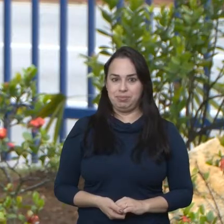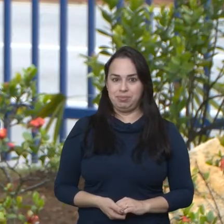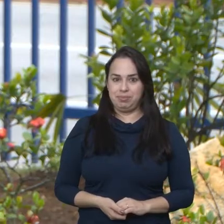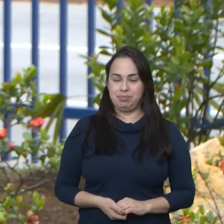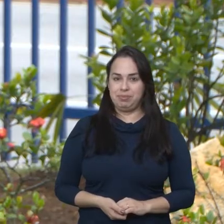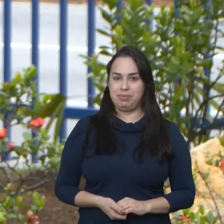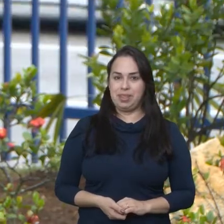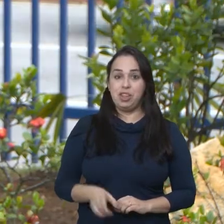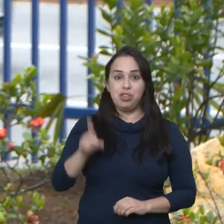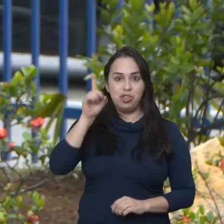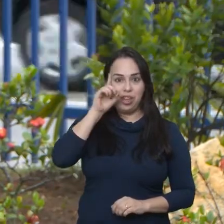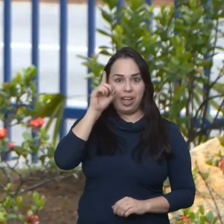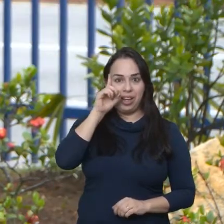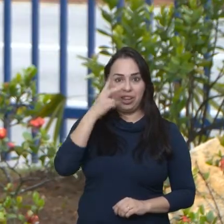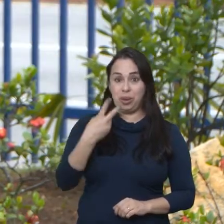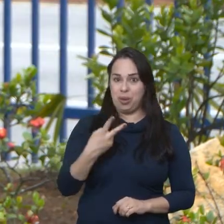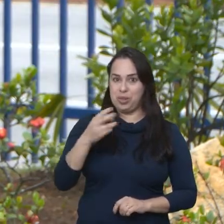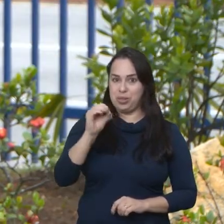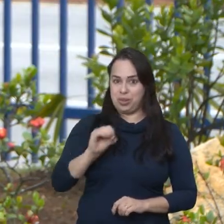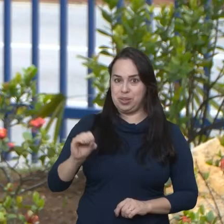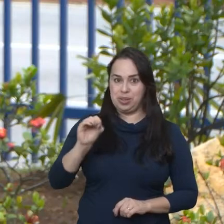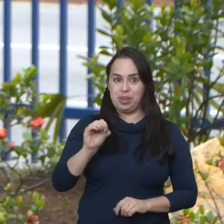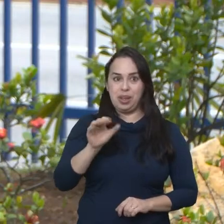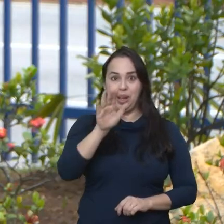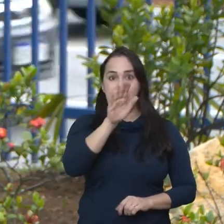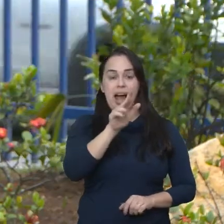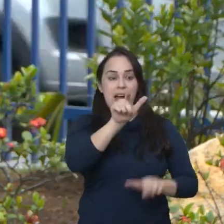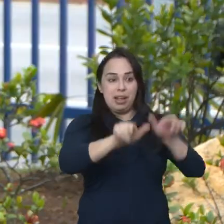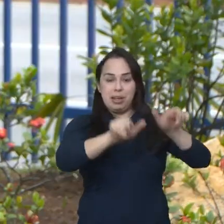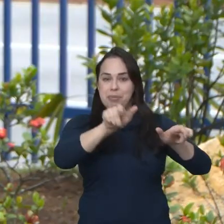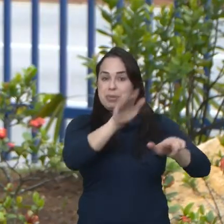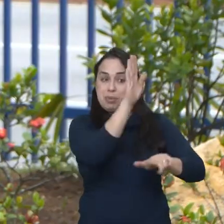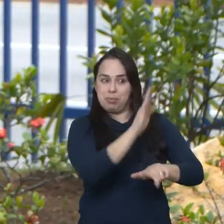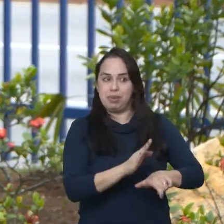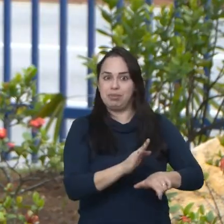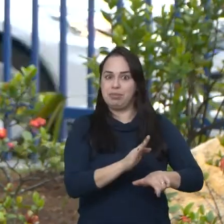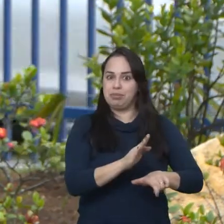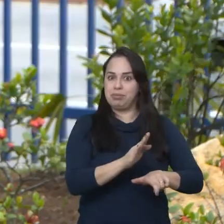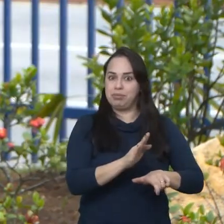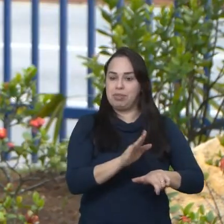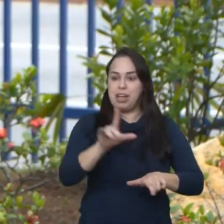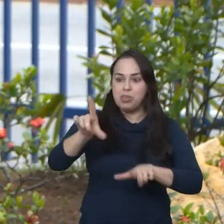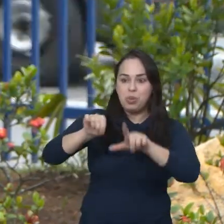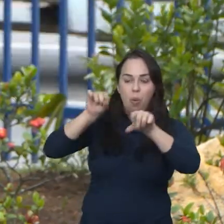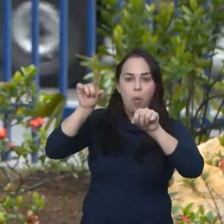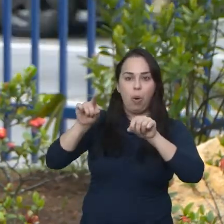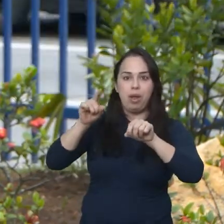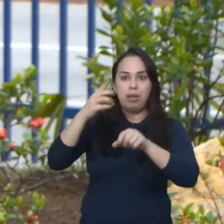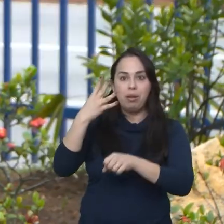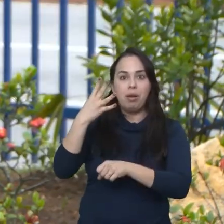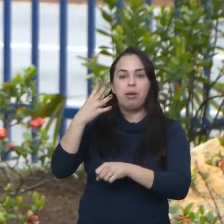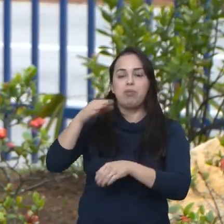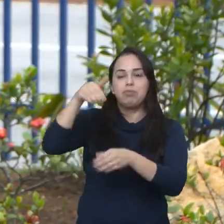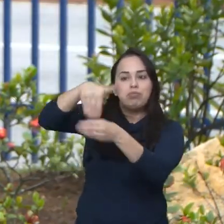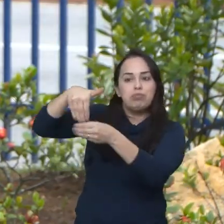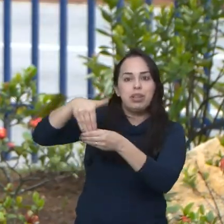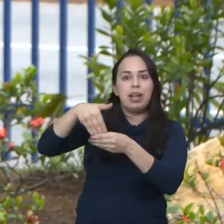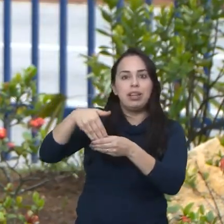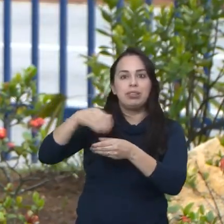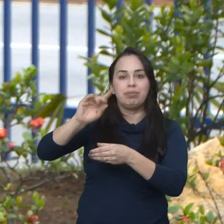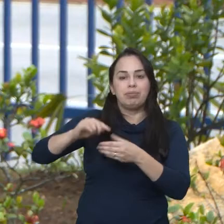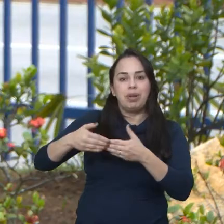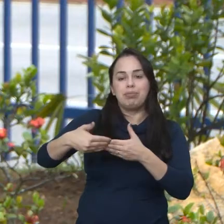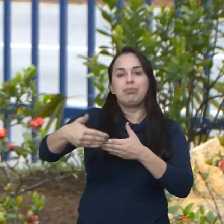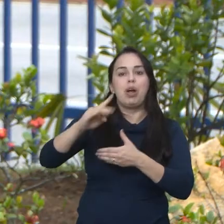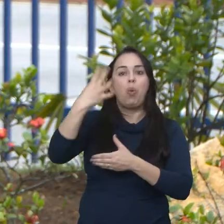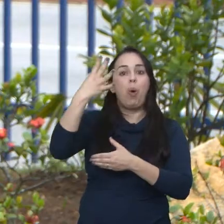No dia 2 de outubro, os brasileiros terão um compromisso que vai definir o rumo do país para os próximos 4 anos. Na hora de ficar